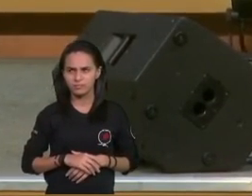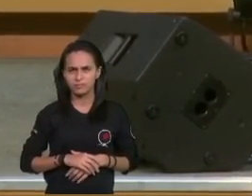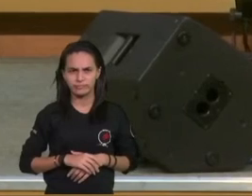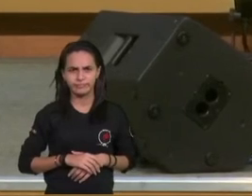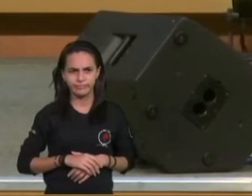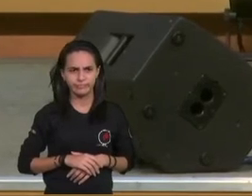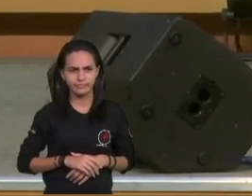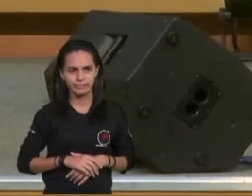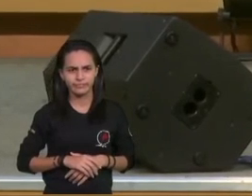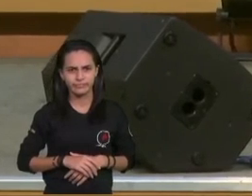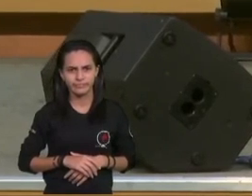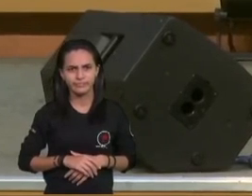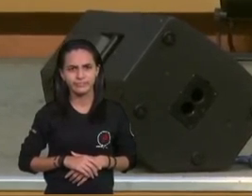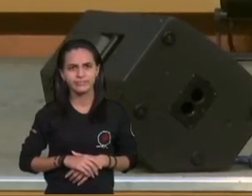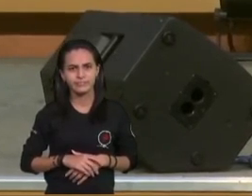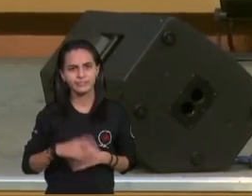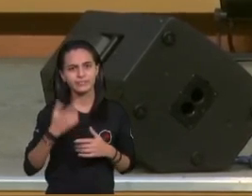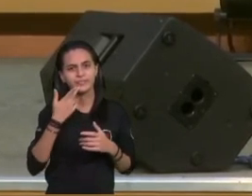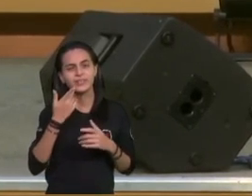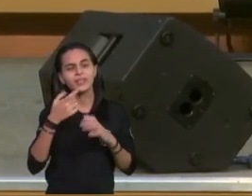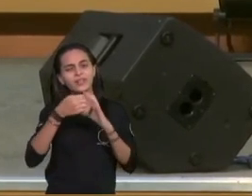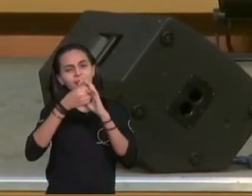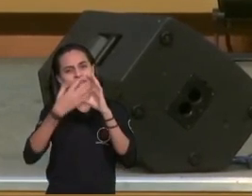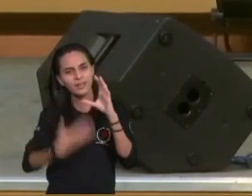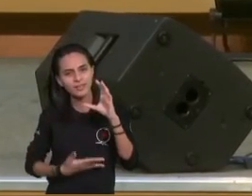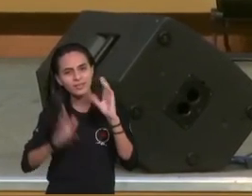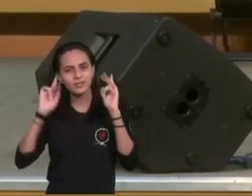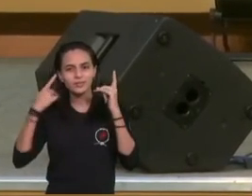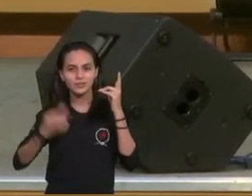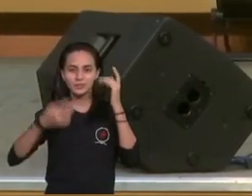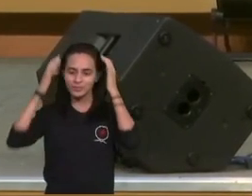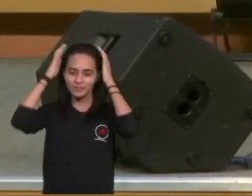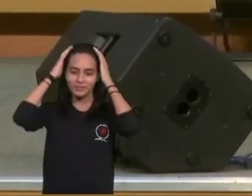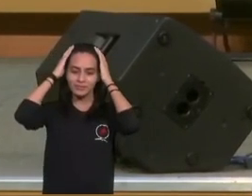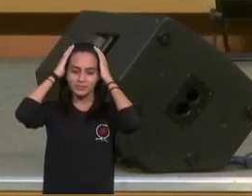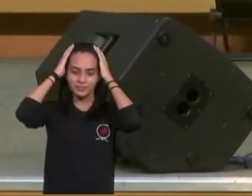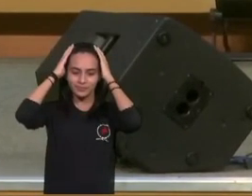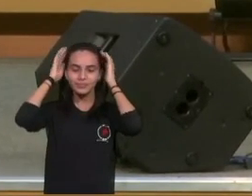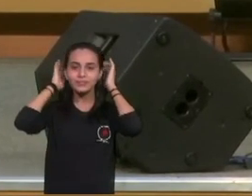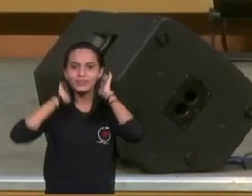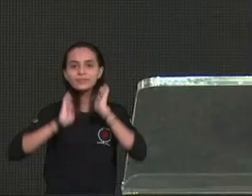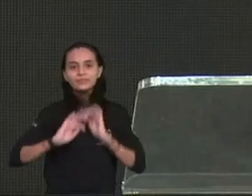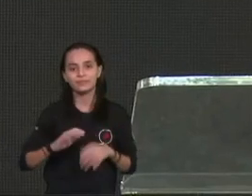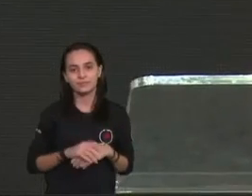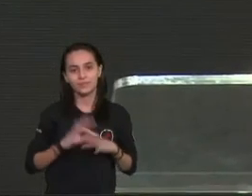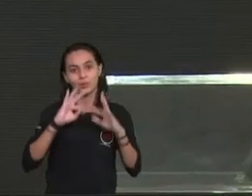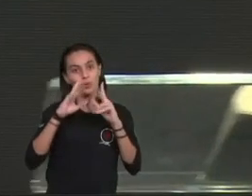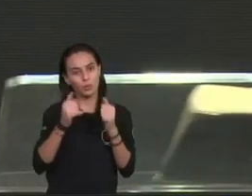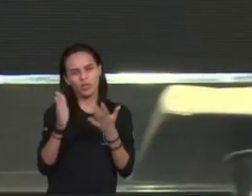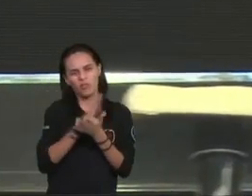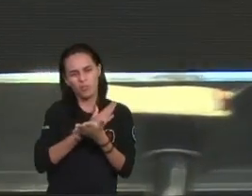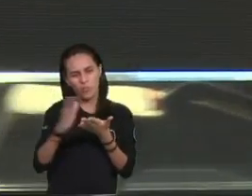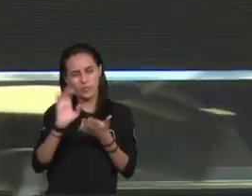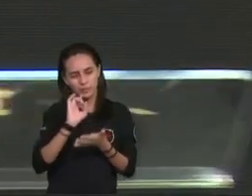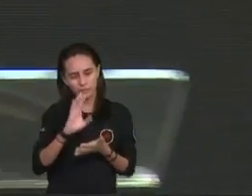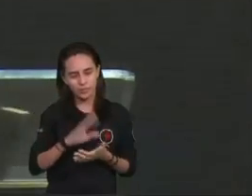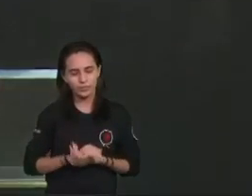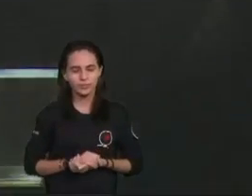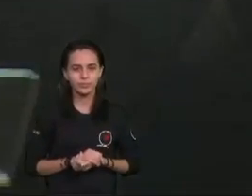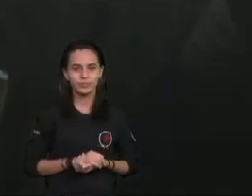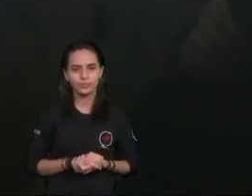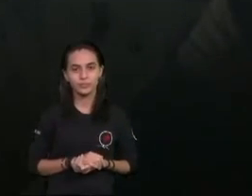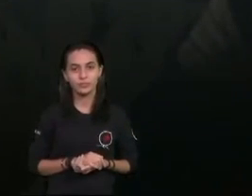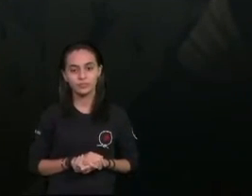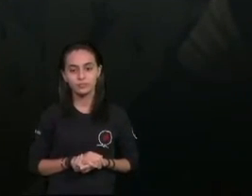e agora eu quero falar sobre algumas características do ser humano algumas características não dá para falar todas para você saber quem você é